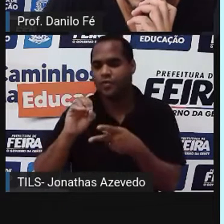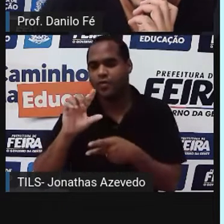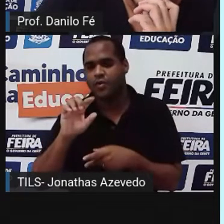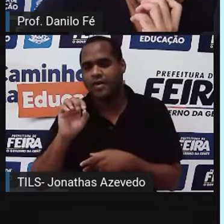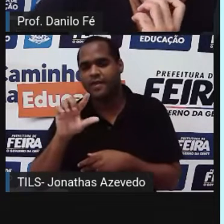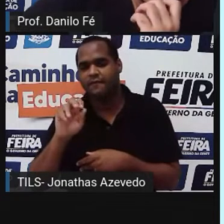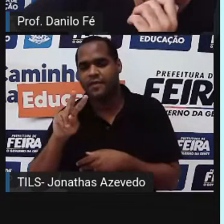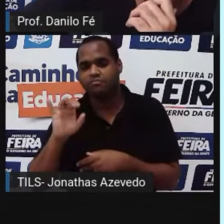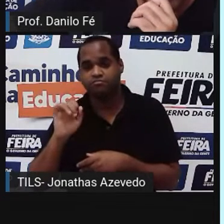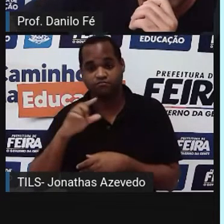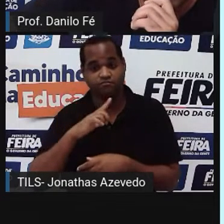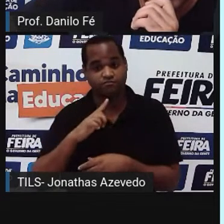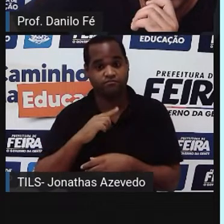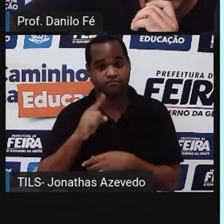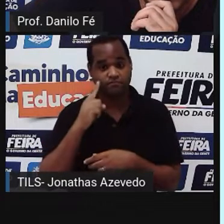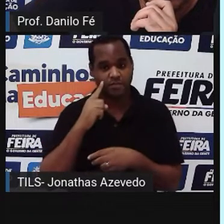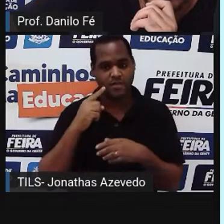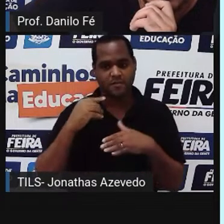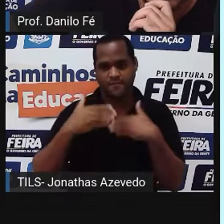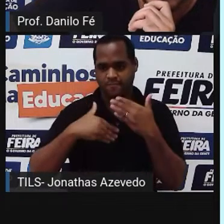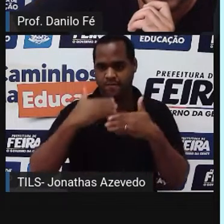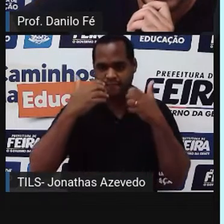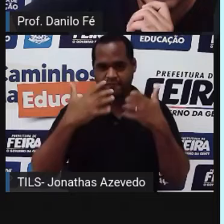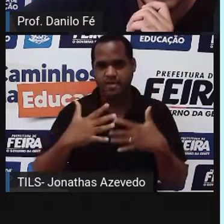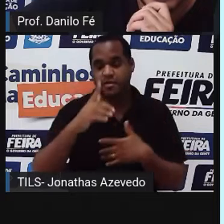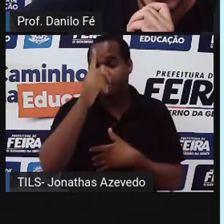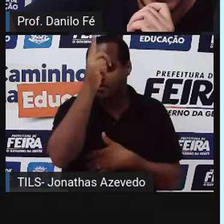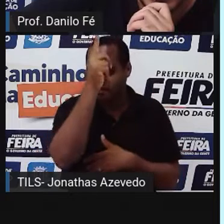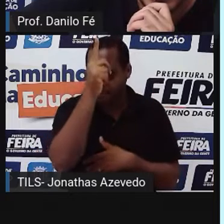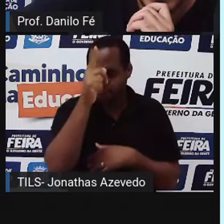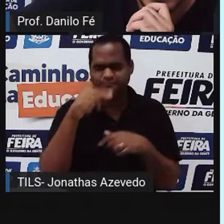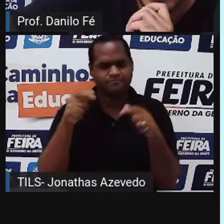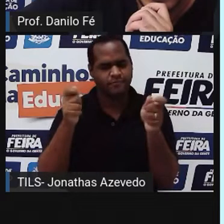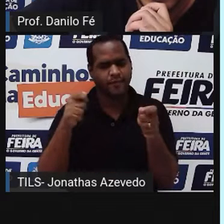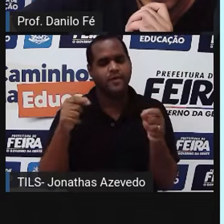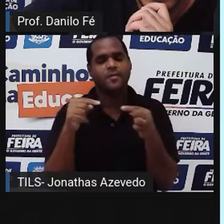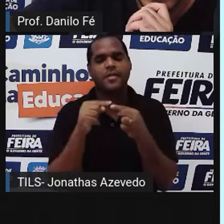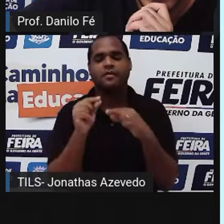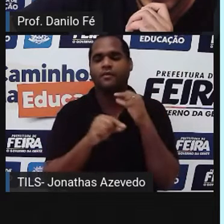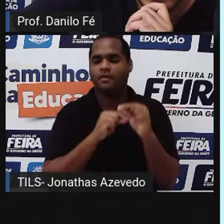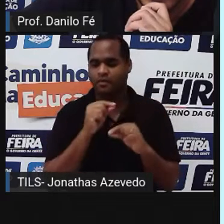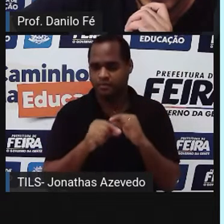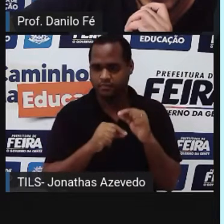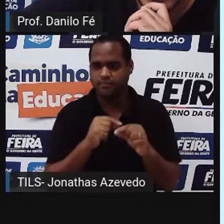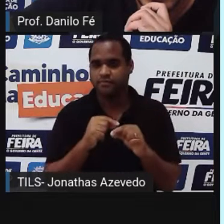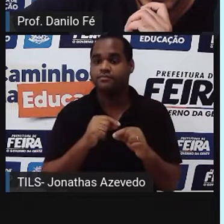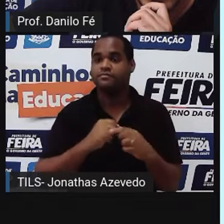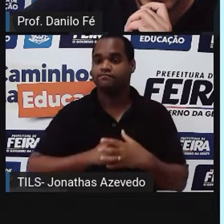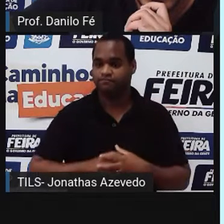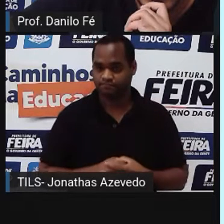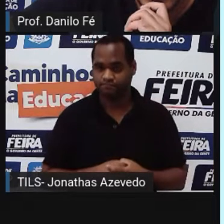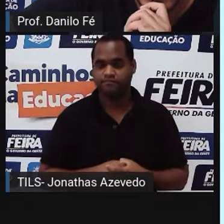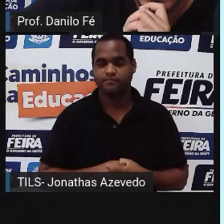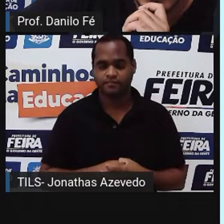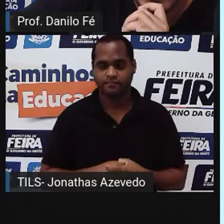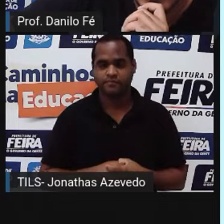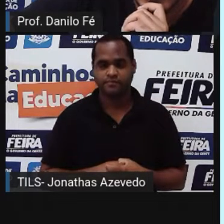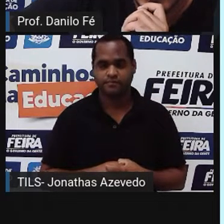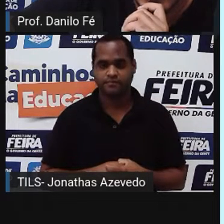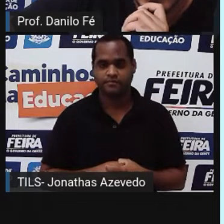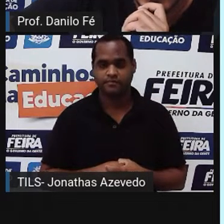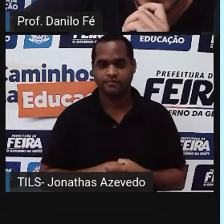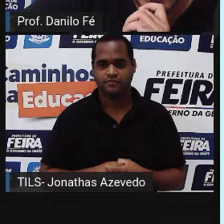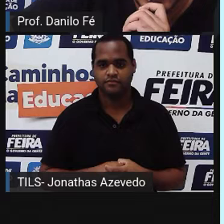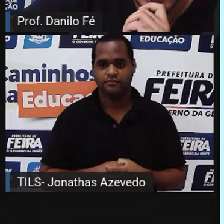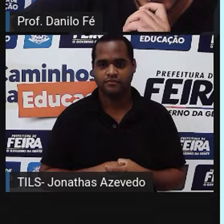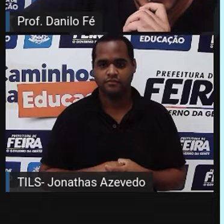aqui. O avanço alemão ele se dá nessas regiões aqui.